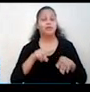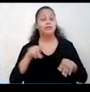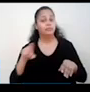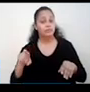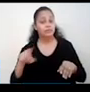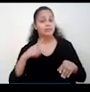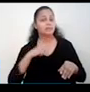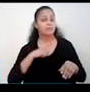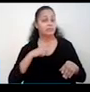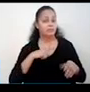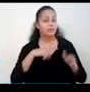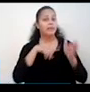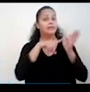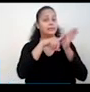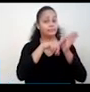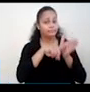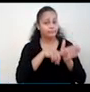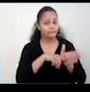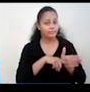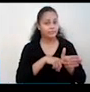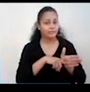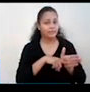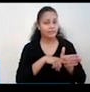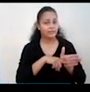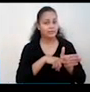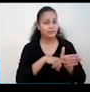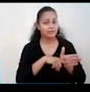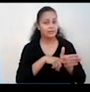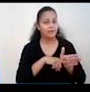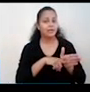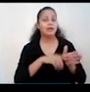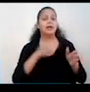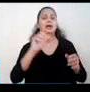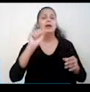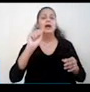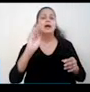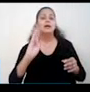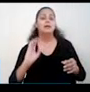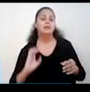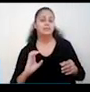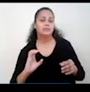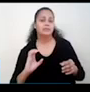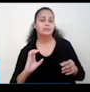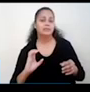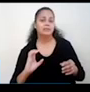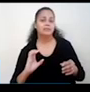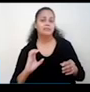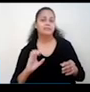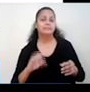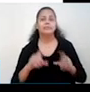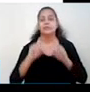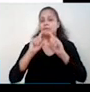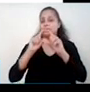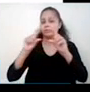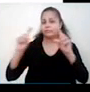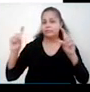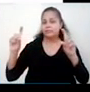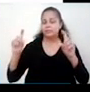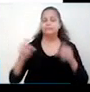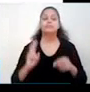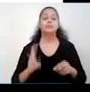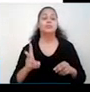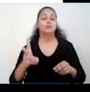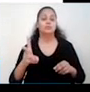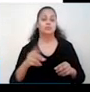ter que analisar aí qual dessas alternativas que está dizendo a mesma coisa que está aqui nesse enunciado, certo?